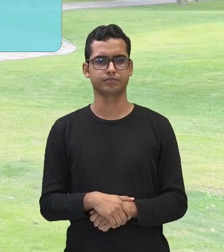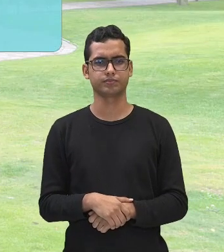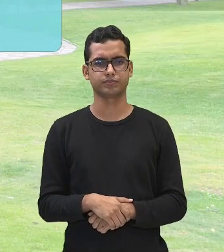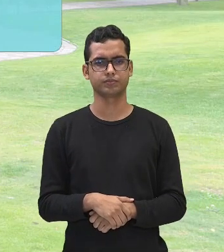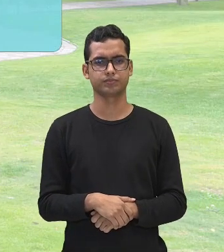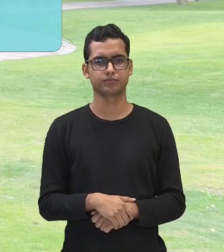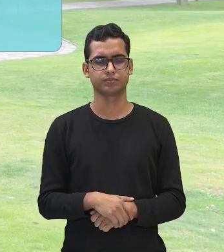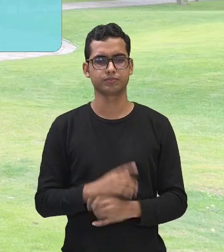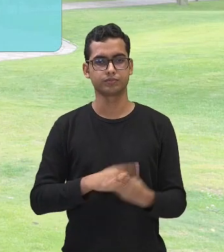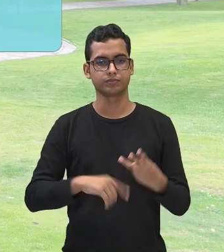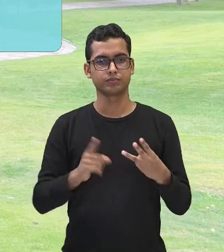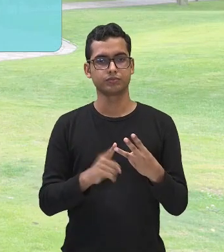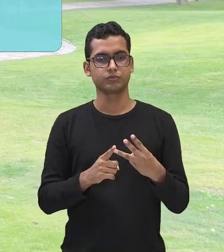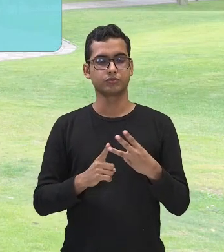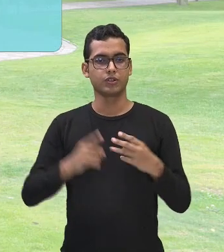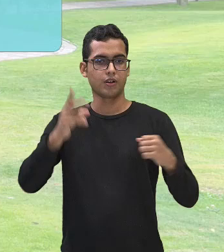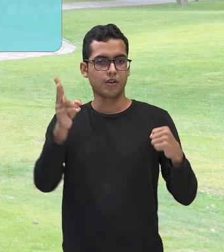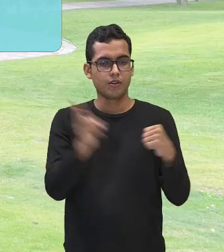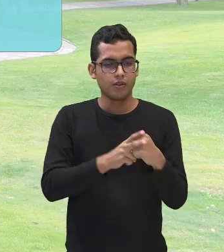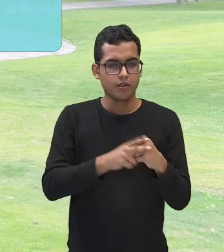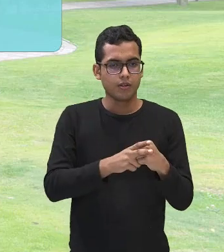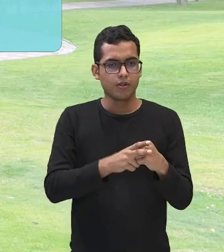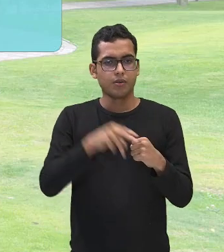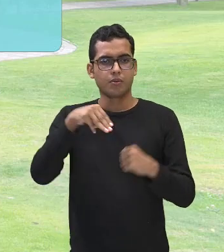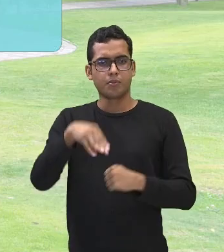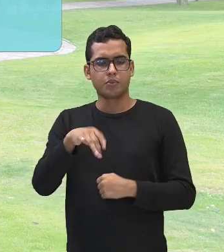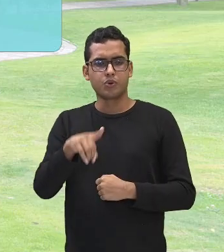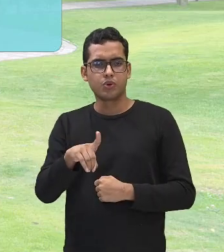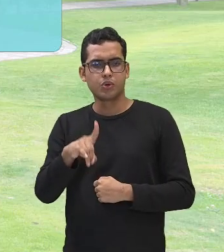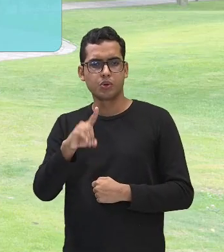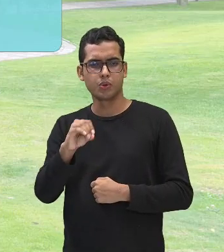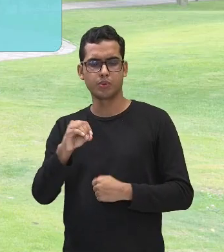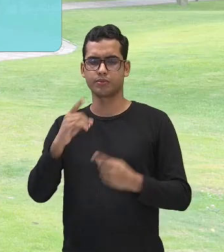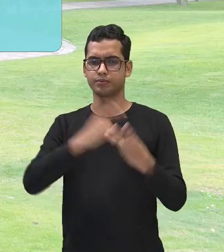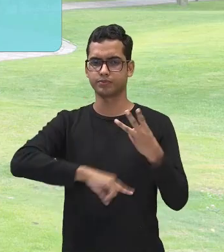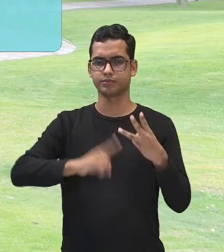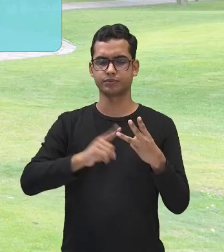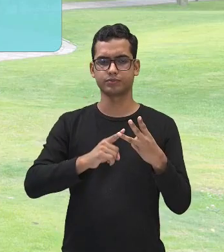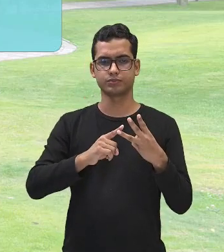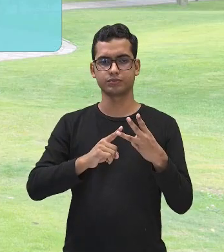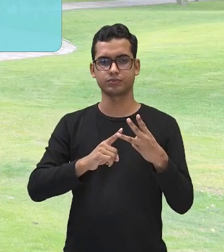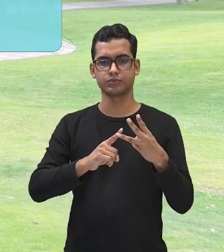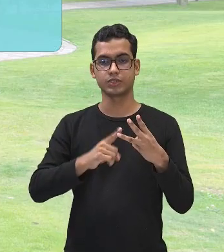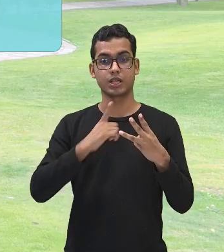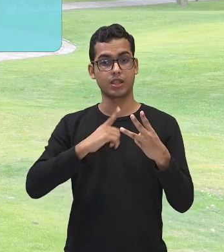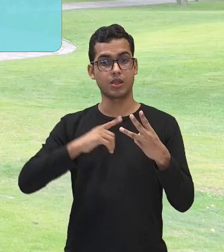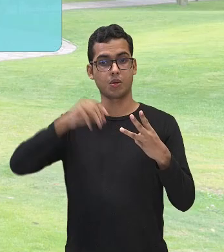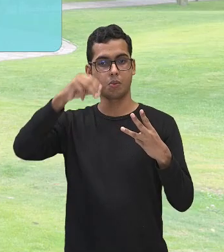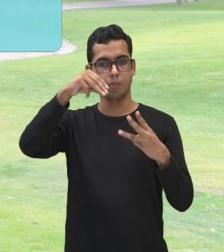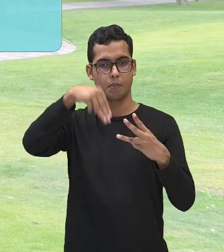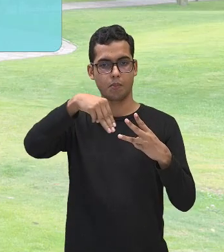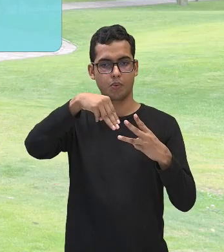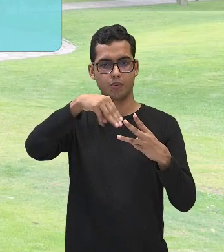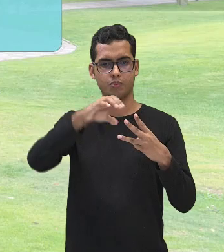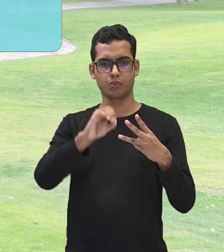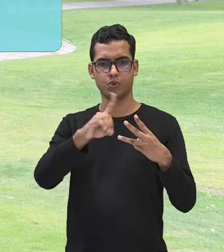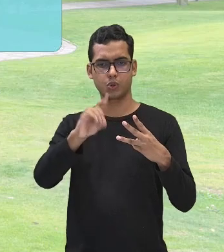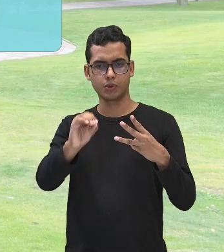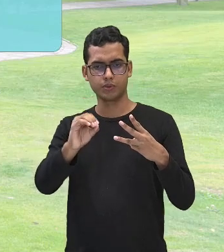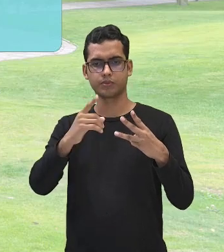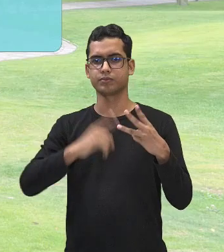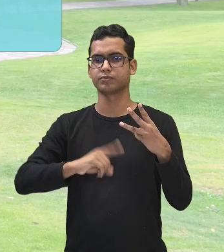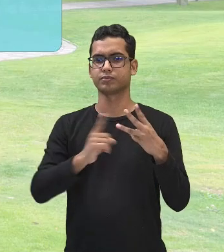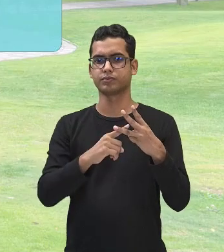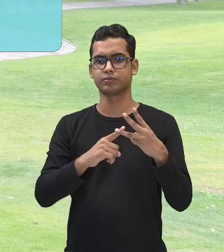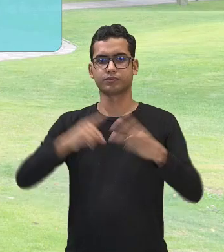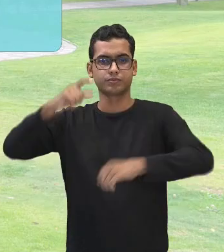de verbo, modo e tempo. E agora, o que é o tempo? Então, o tempo é o acidente